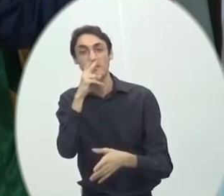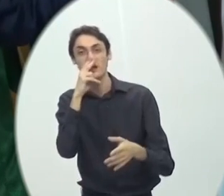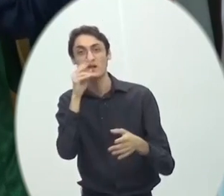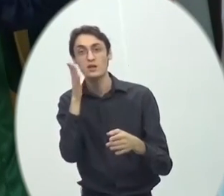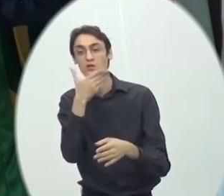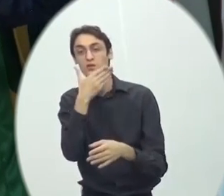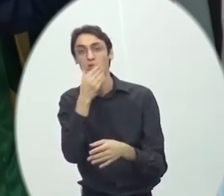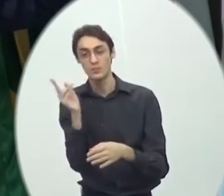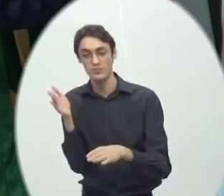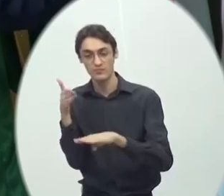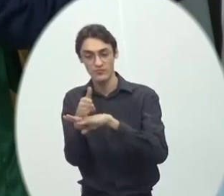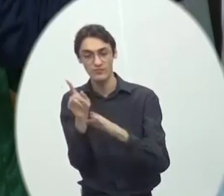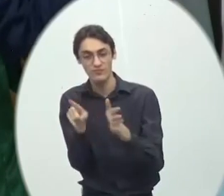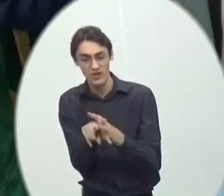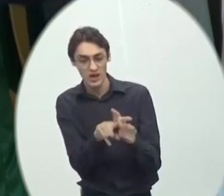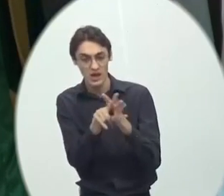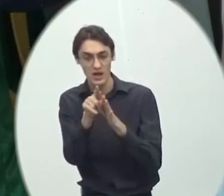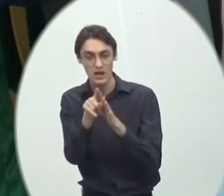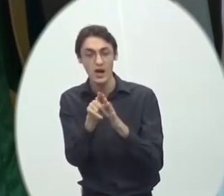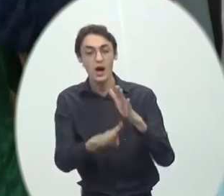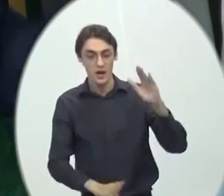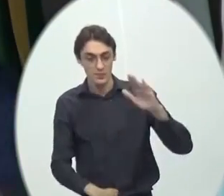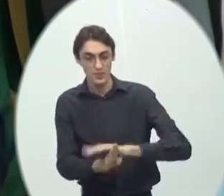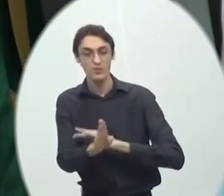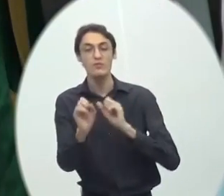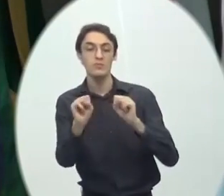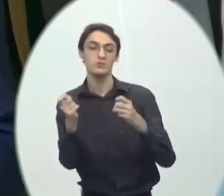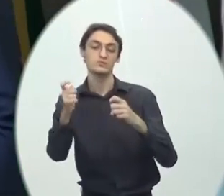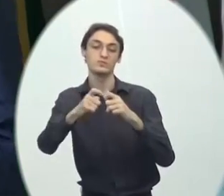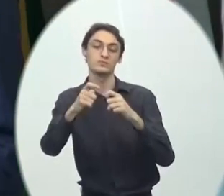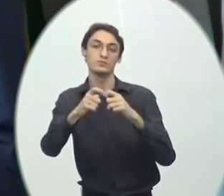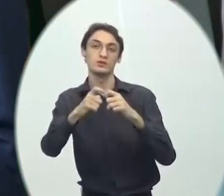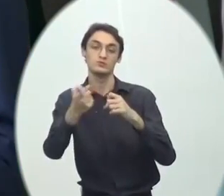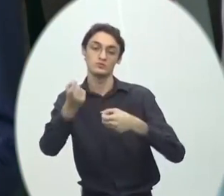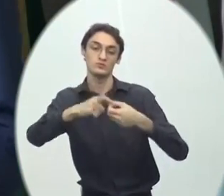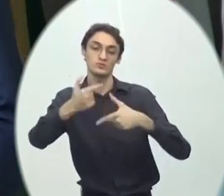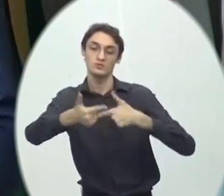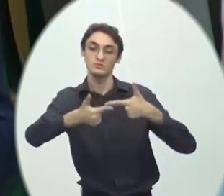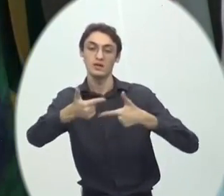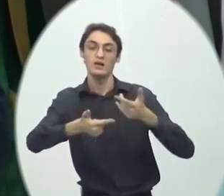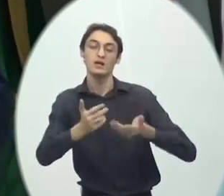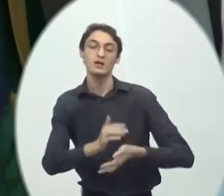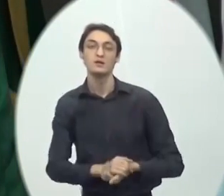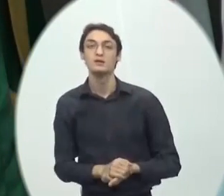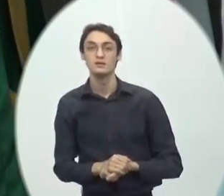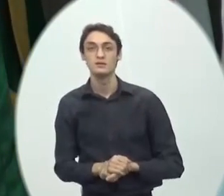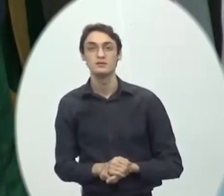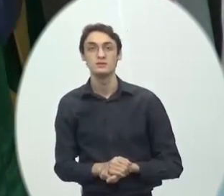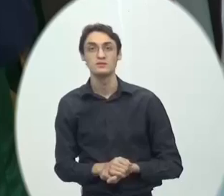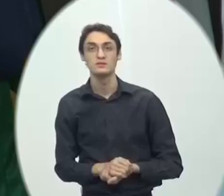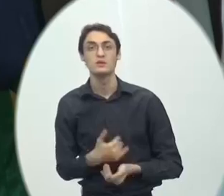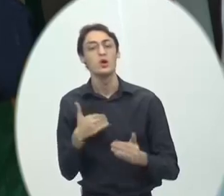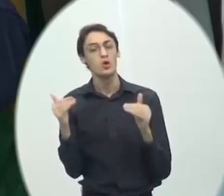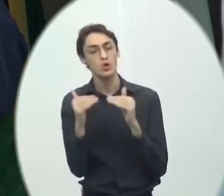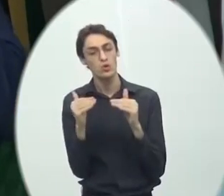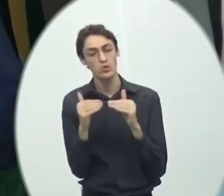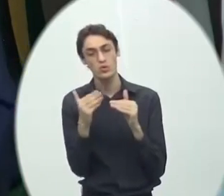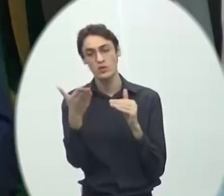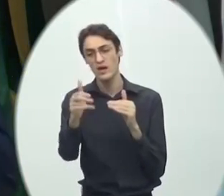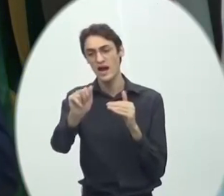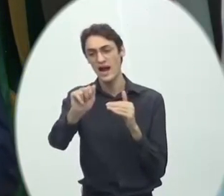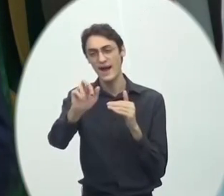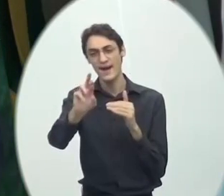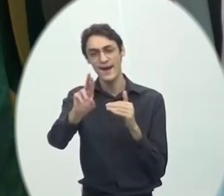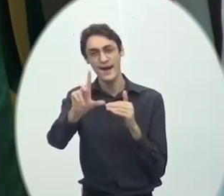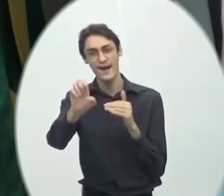ali e parece que aprovaram para que agora volte os médicos peritos. Ou seja, pelo amor de Deus, gente, concordo com aquilo que o vereador Aleu